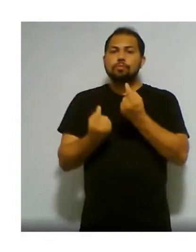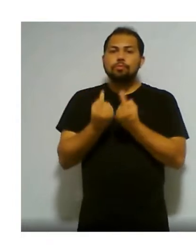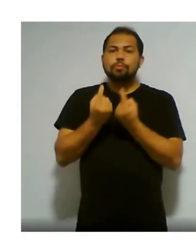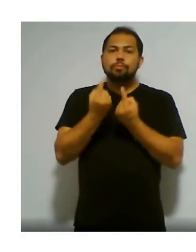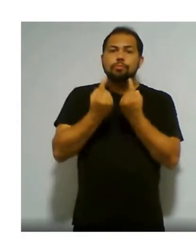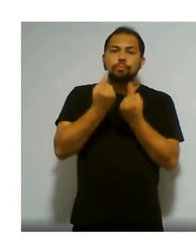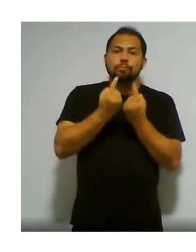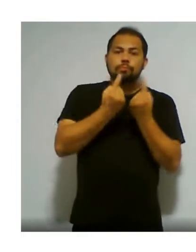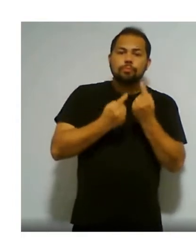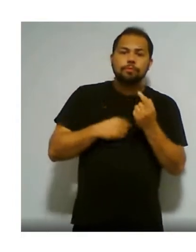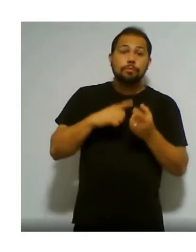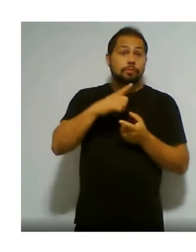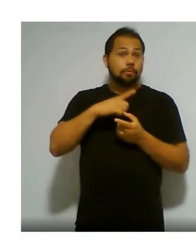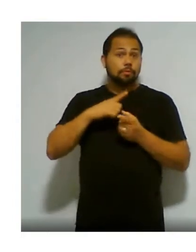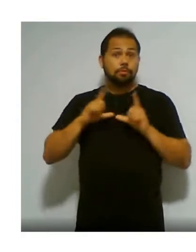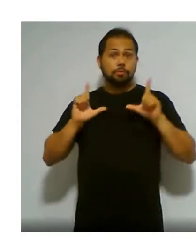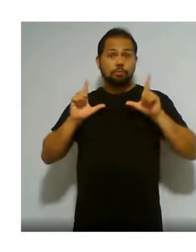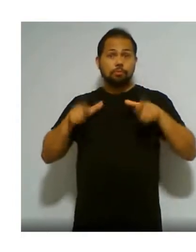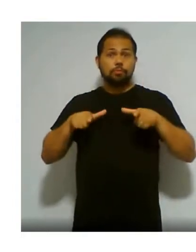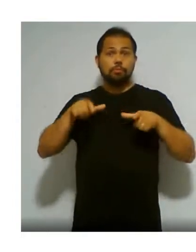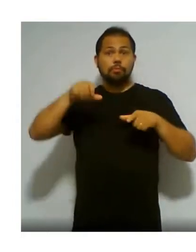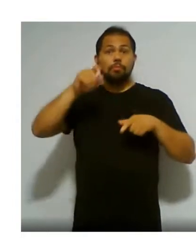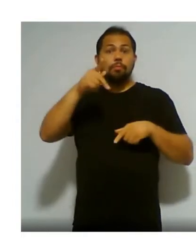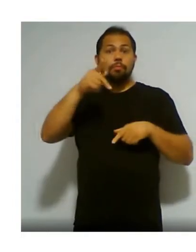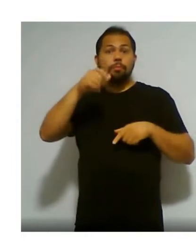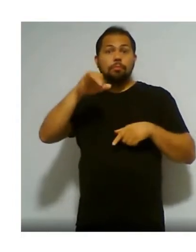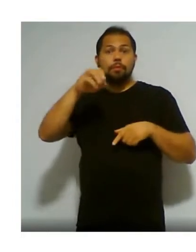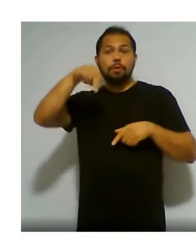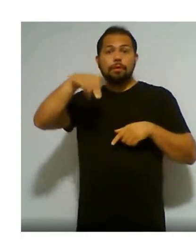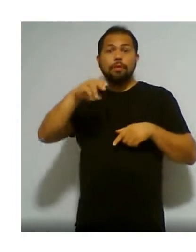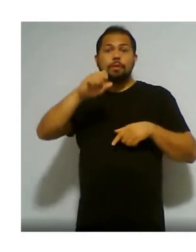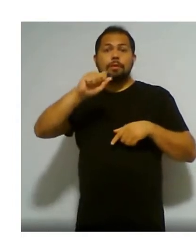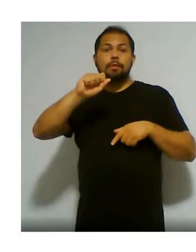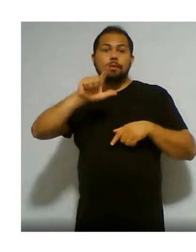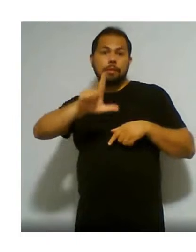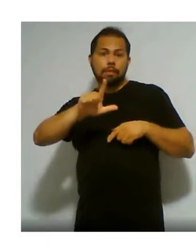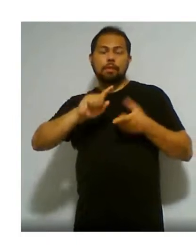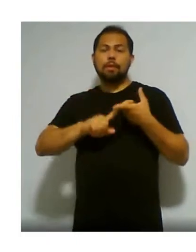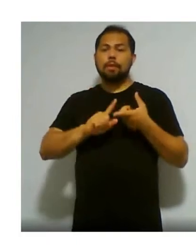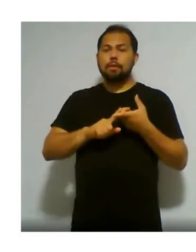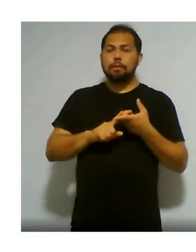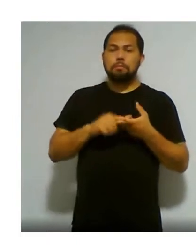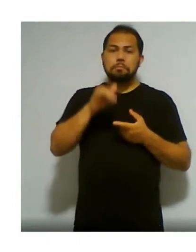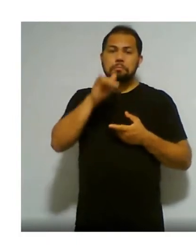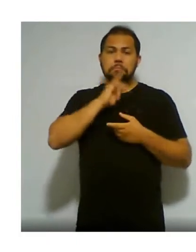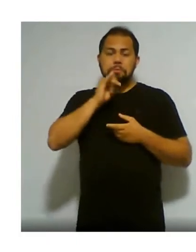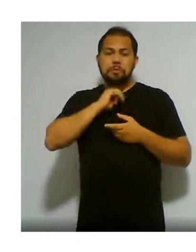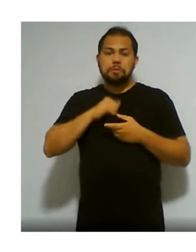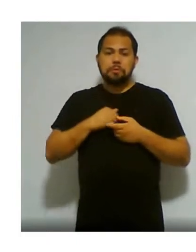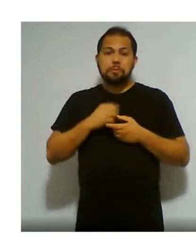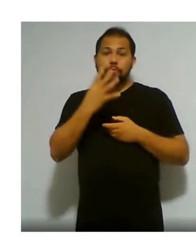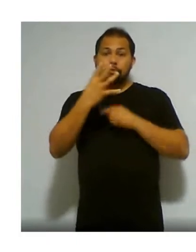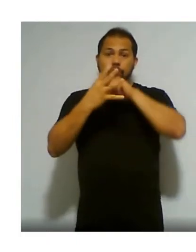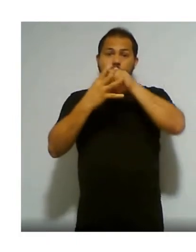painel frontal do chassi lá do seu gabinete. Por exemplo, esses 4 pinos aqui,